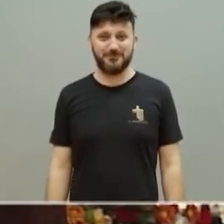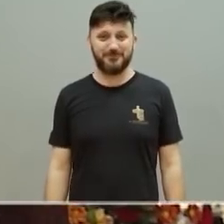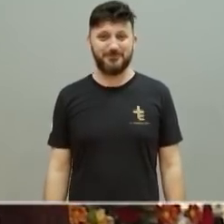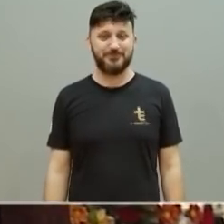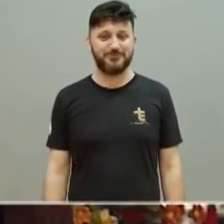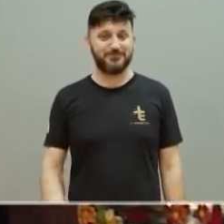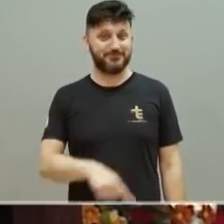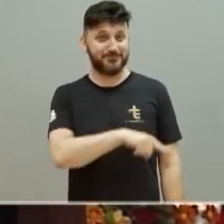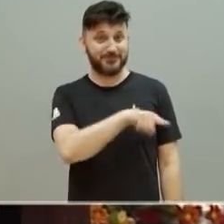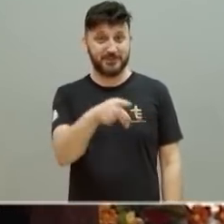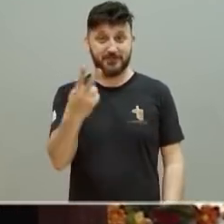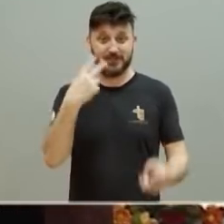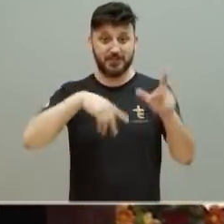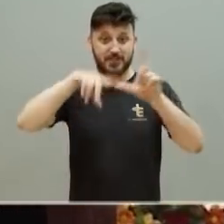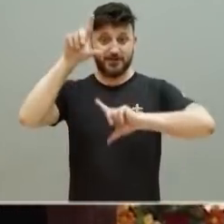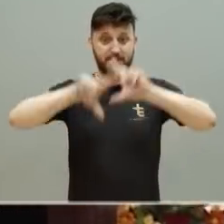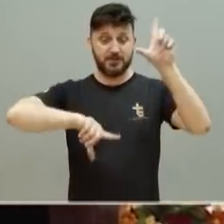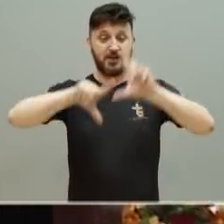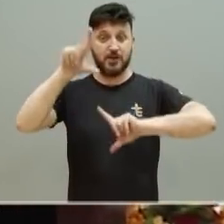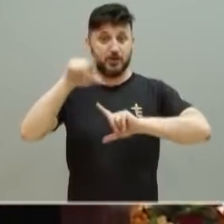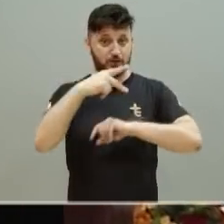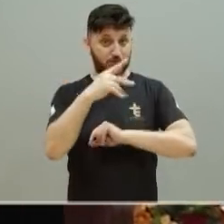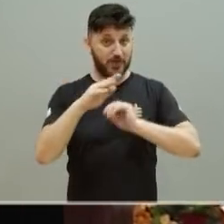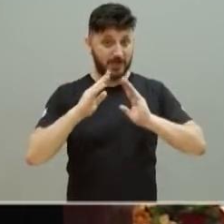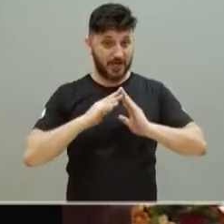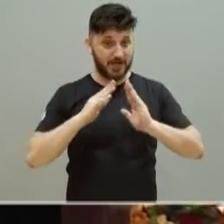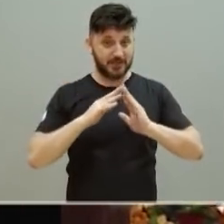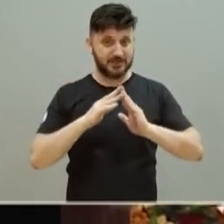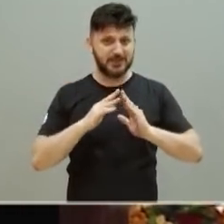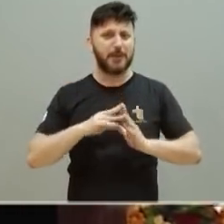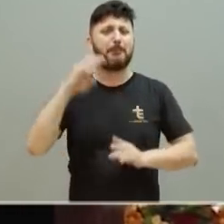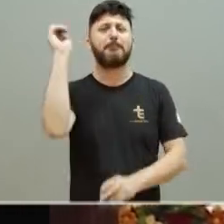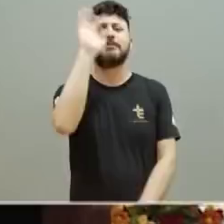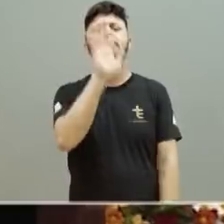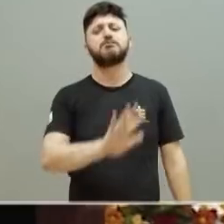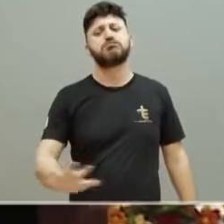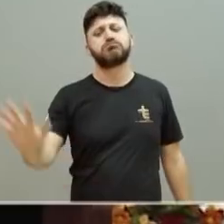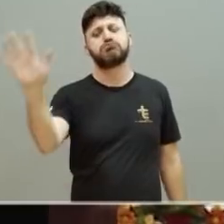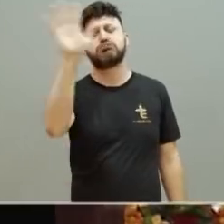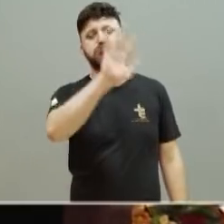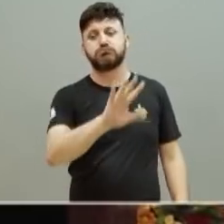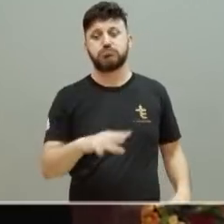Você que está nos assistindo por todo o Brasil,